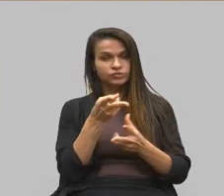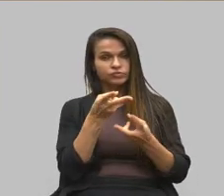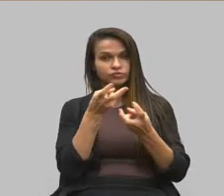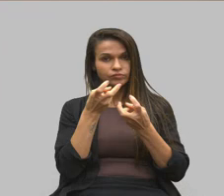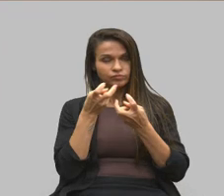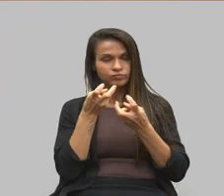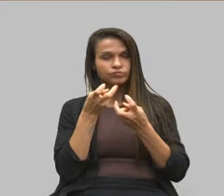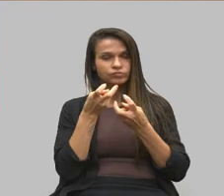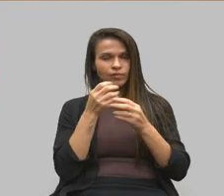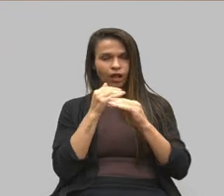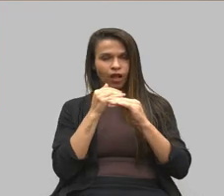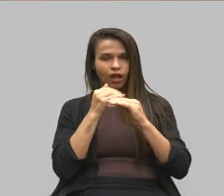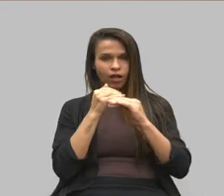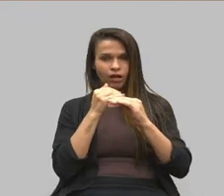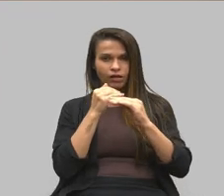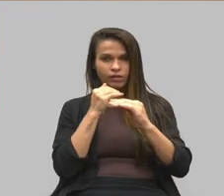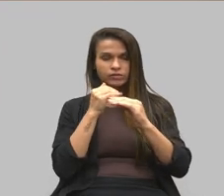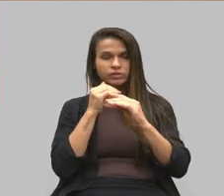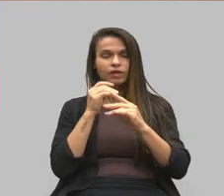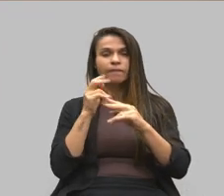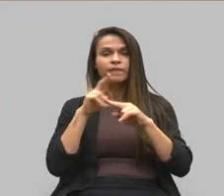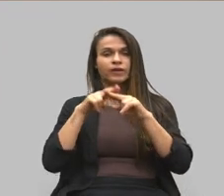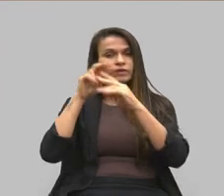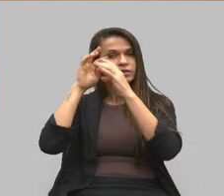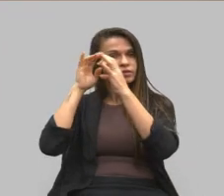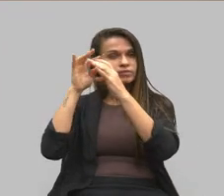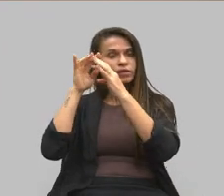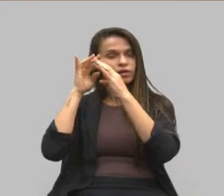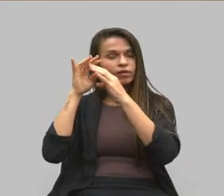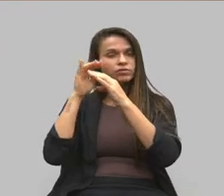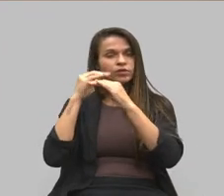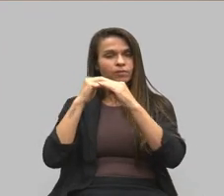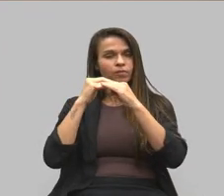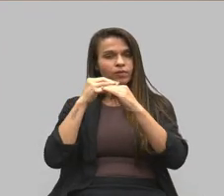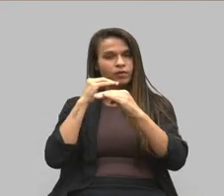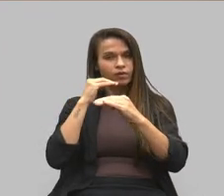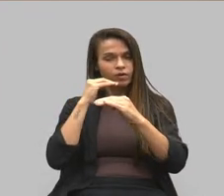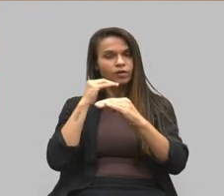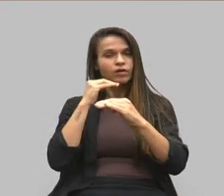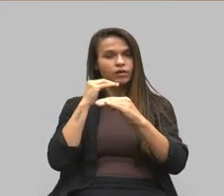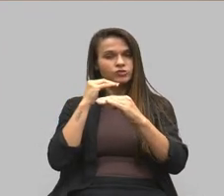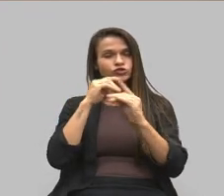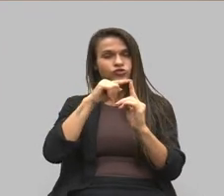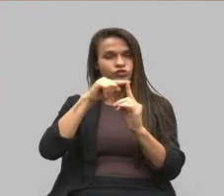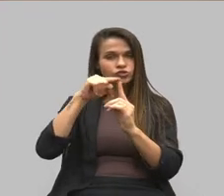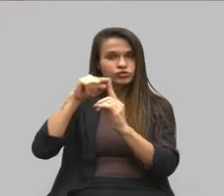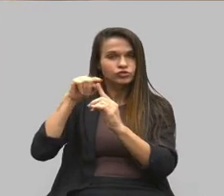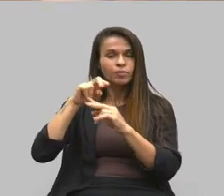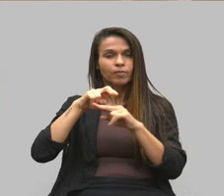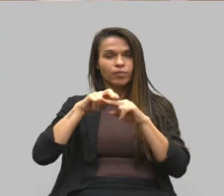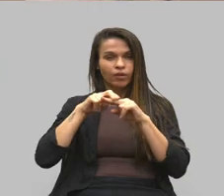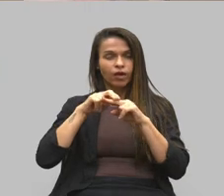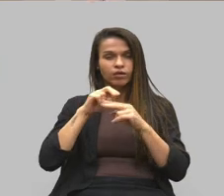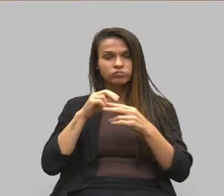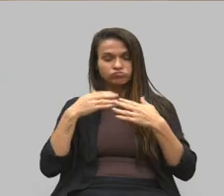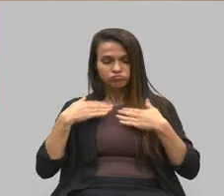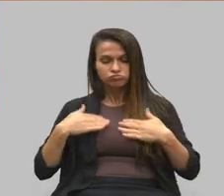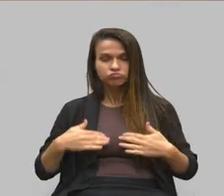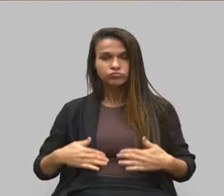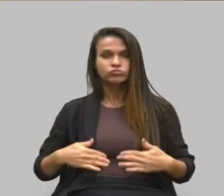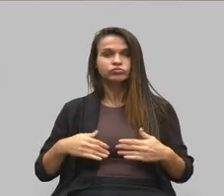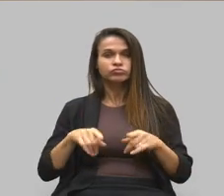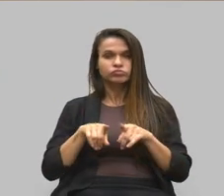padrão perdão da paralisia cerebral a gente verificou um padrão de uma alta demanda por questões motoras né atividade de vida